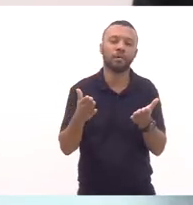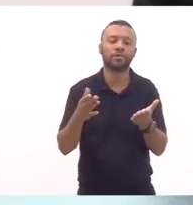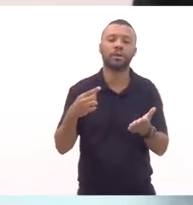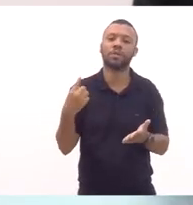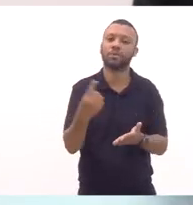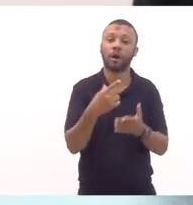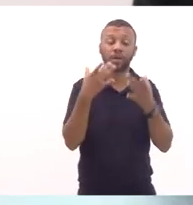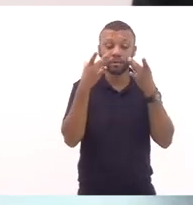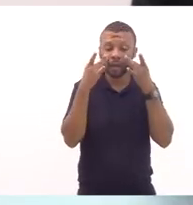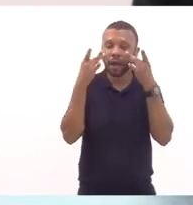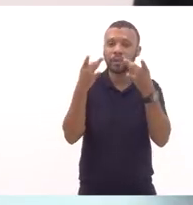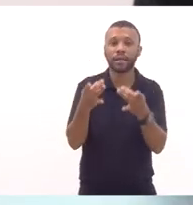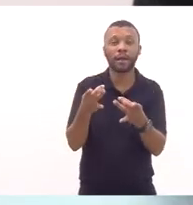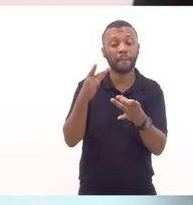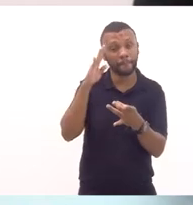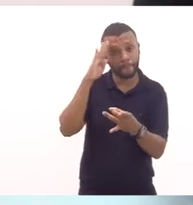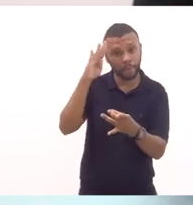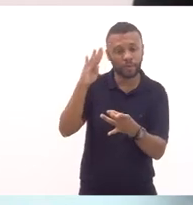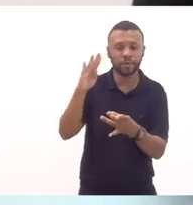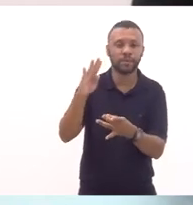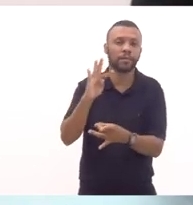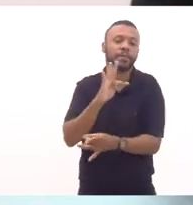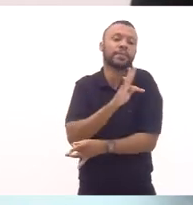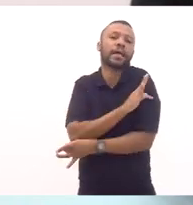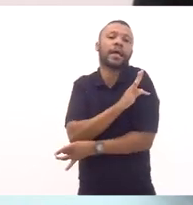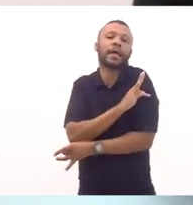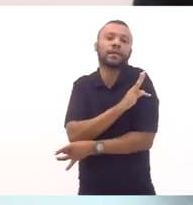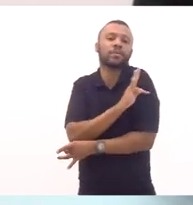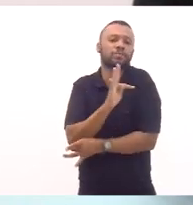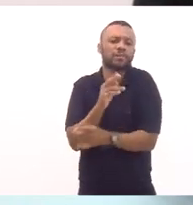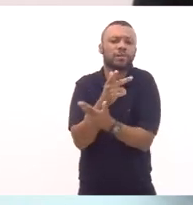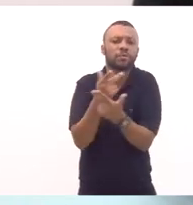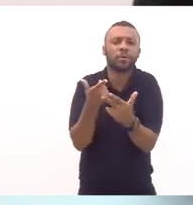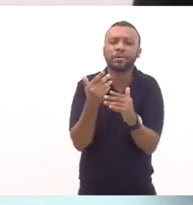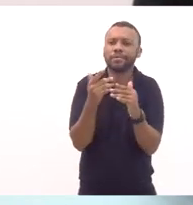nos atermos, além das questões técnicas, sempre